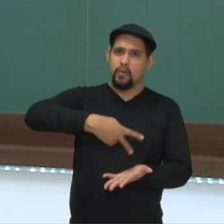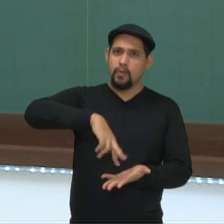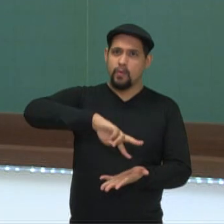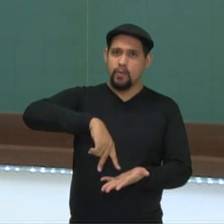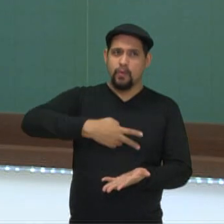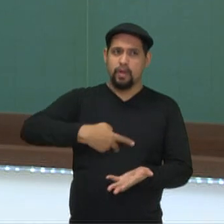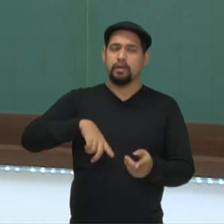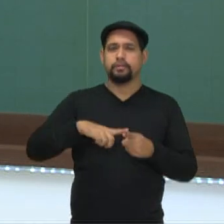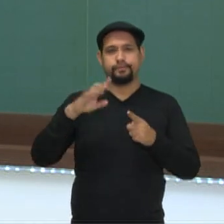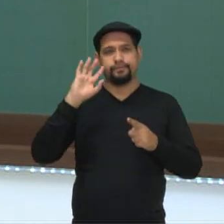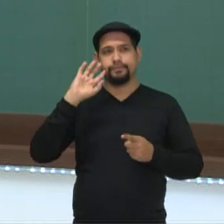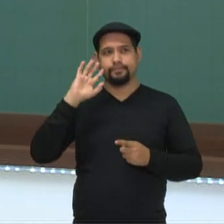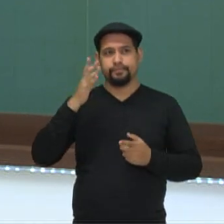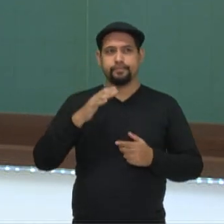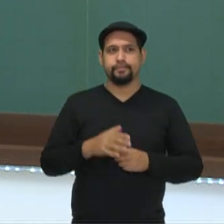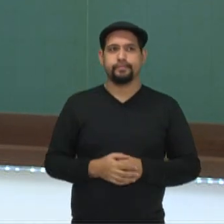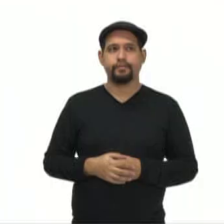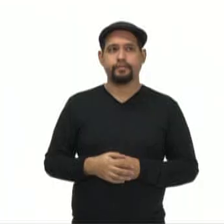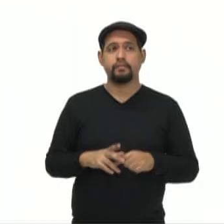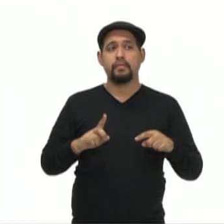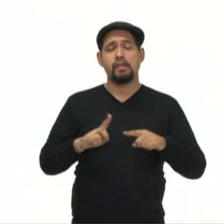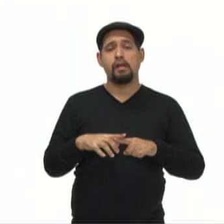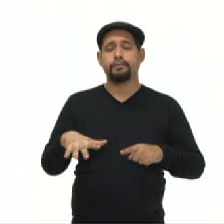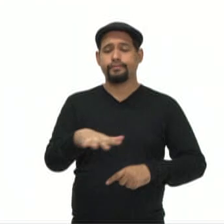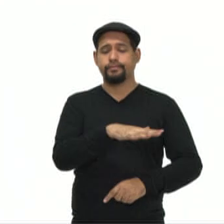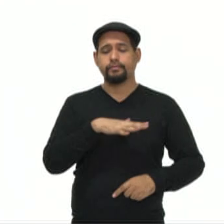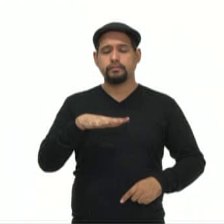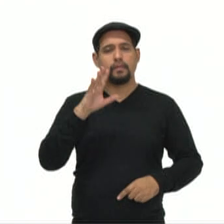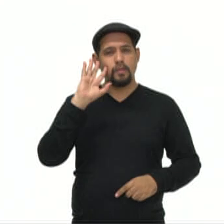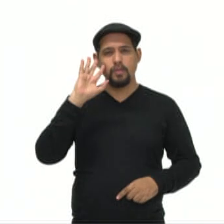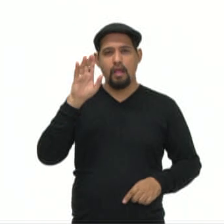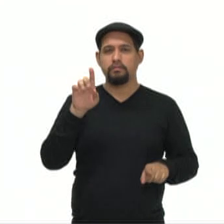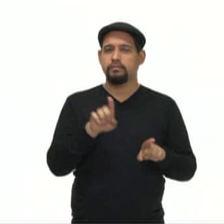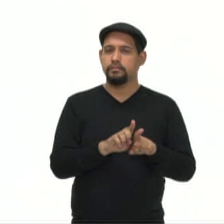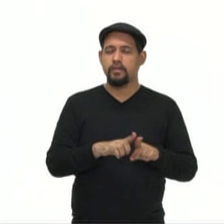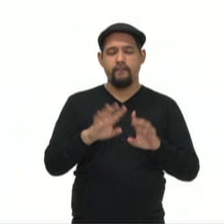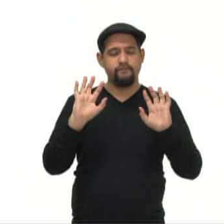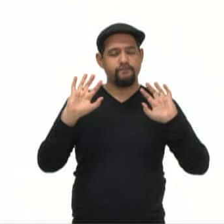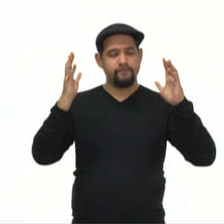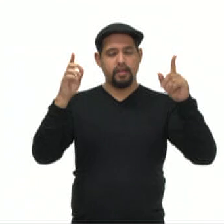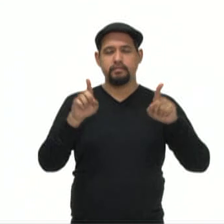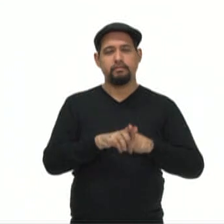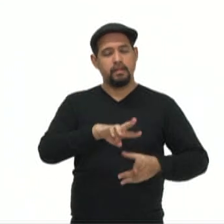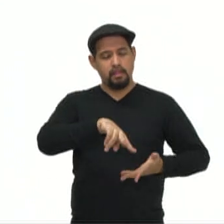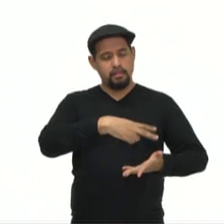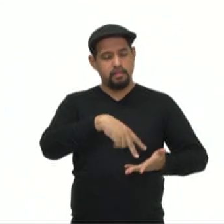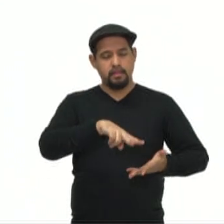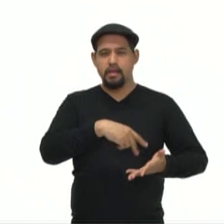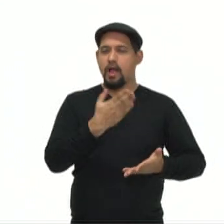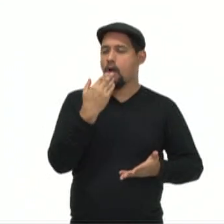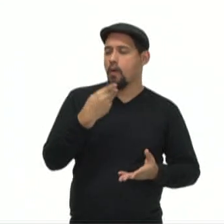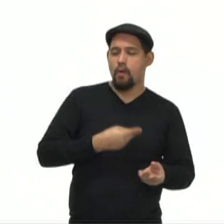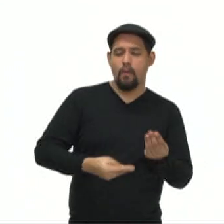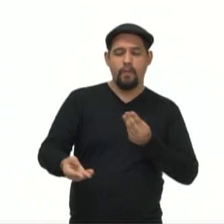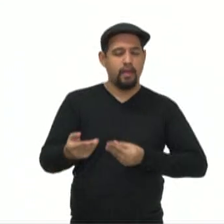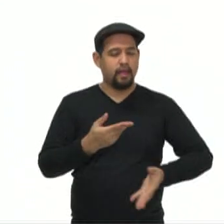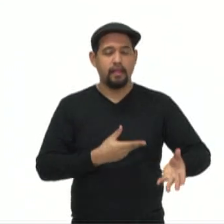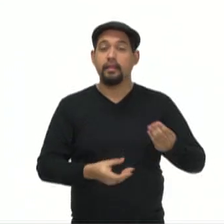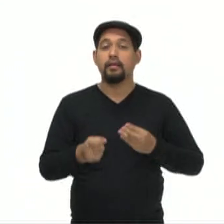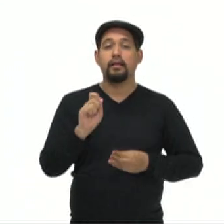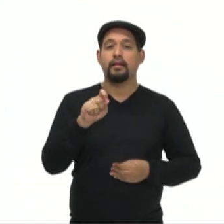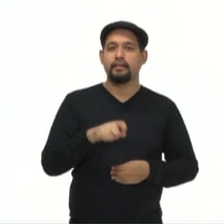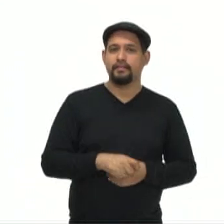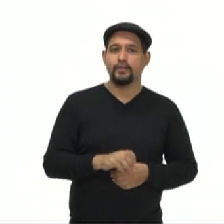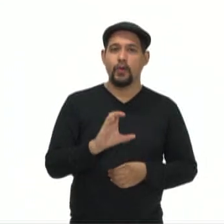matriz africana. Nos terreiros acontecem os rituais, as festas, as danças, as oferendas para os orixás,